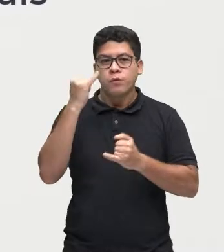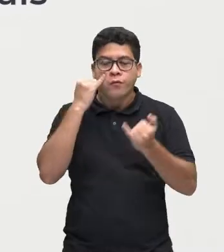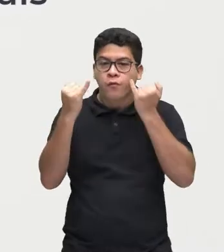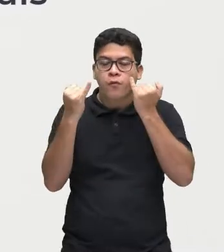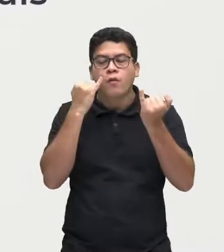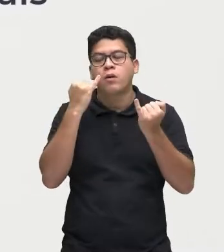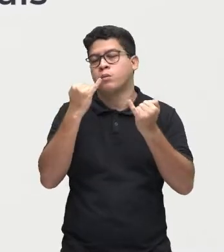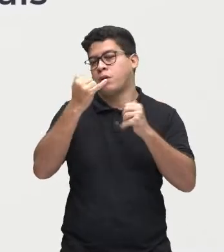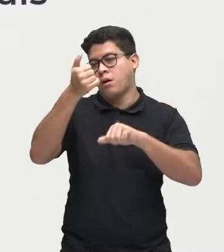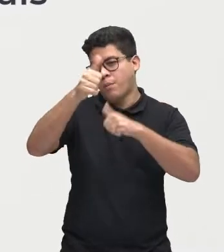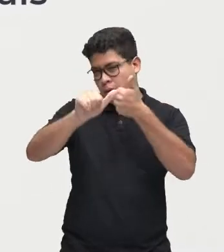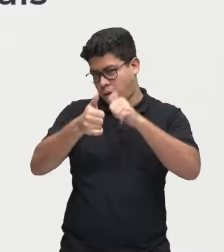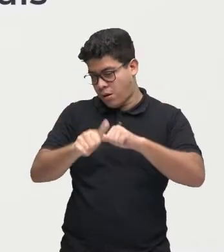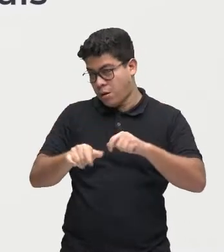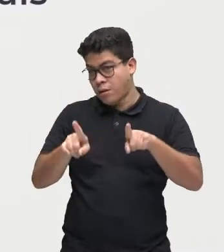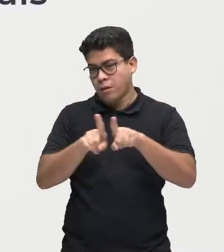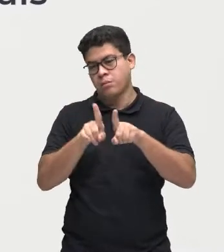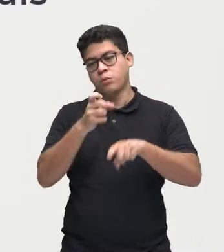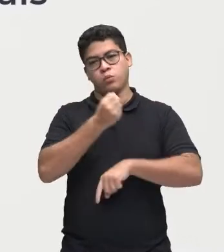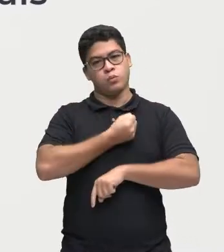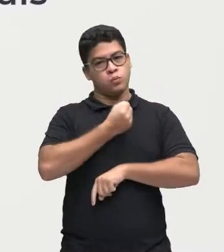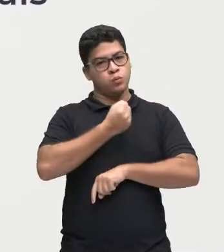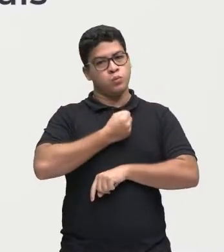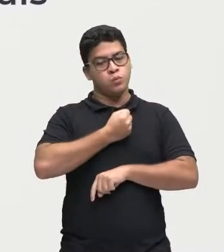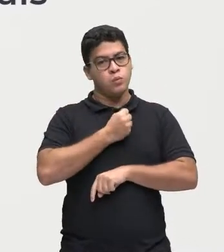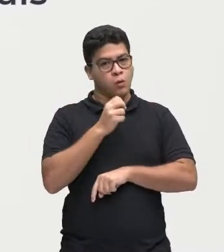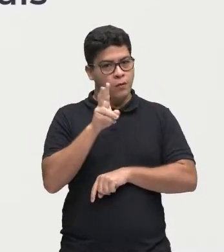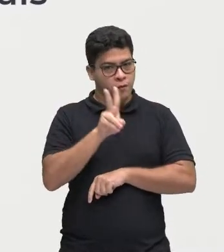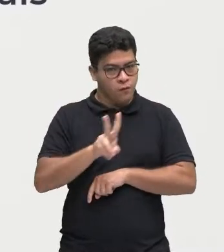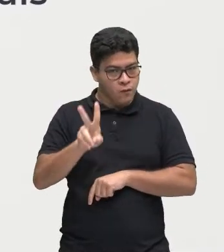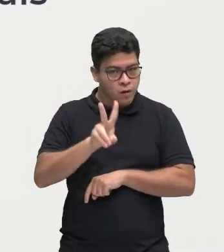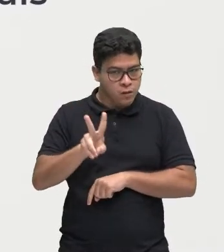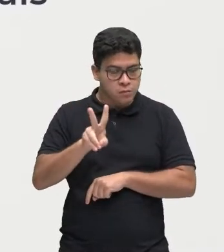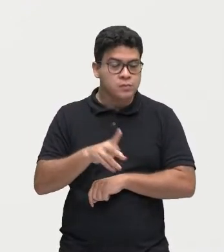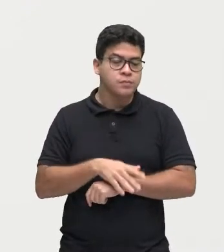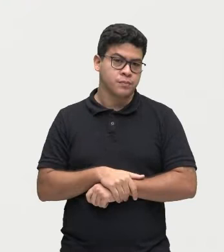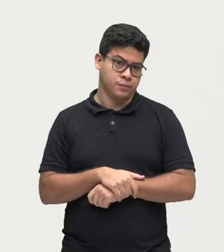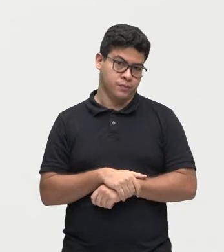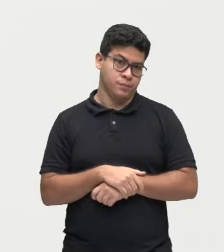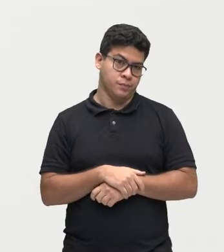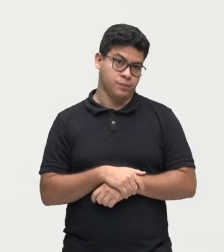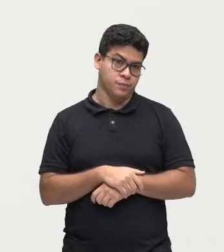analisar e mais valores para a gente fazer o cálculo.